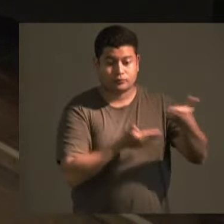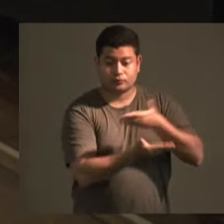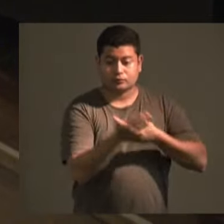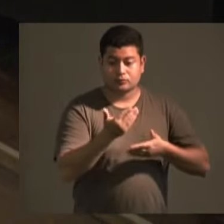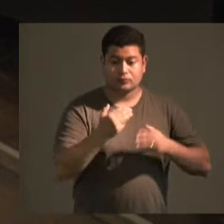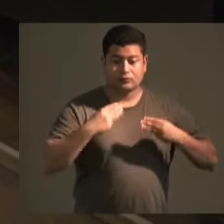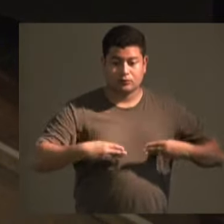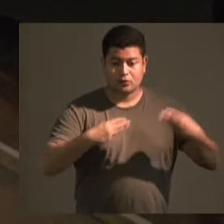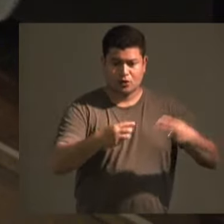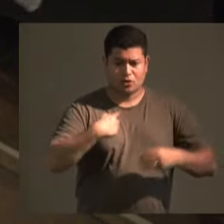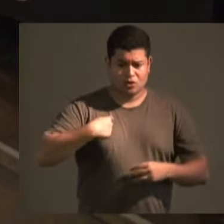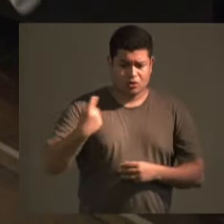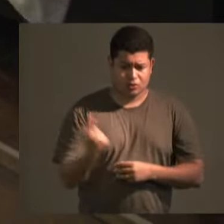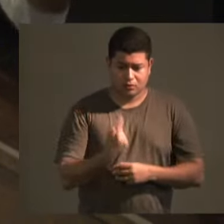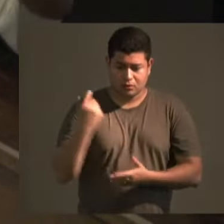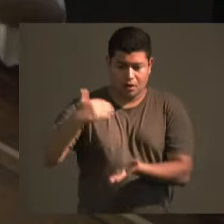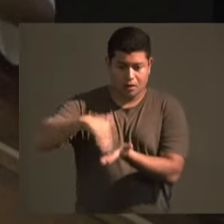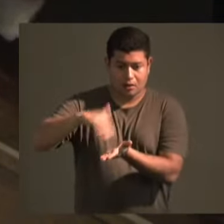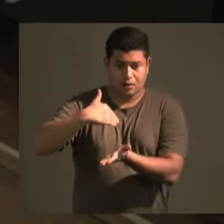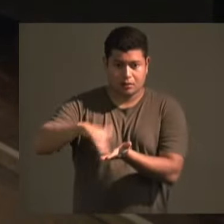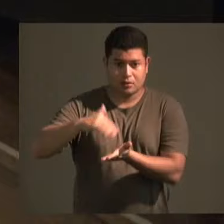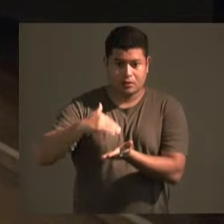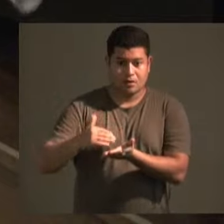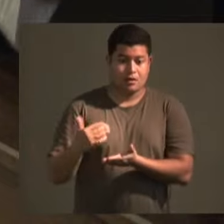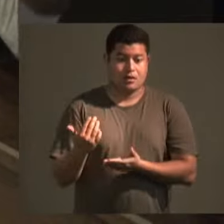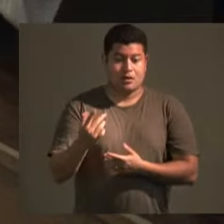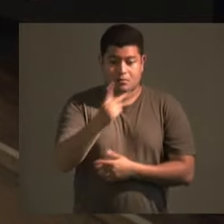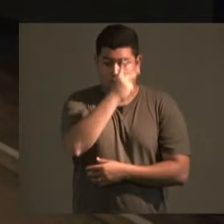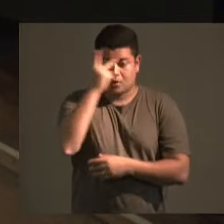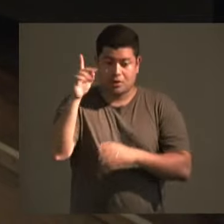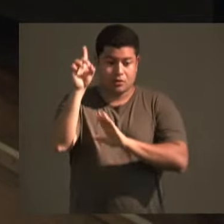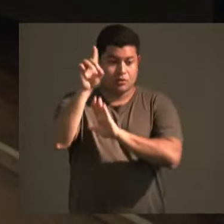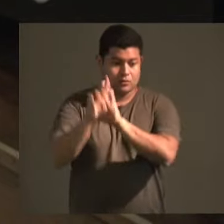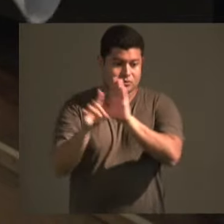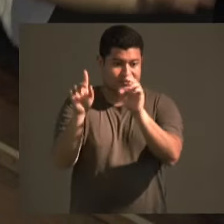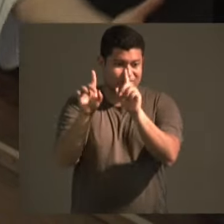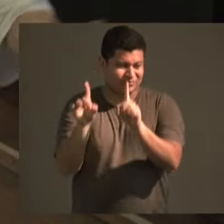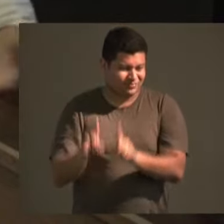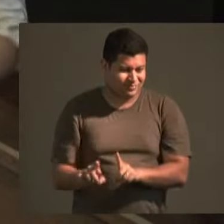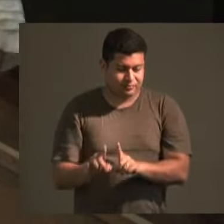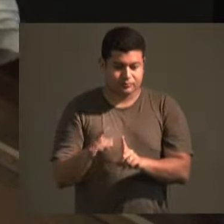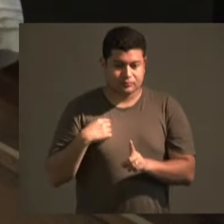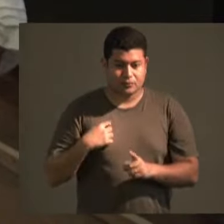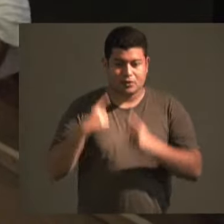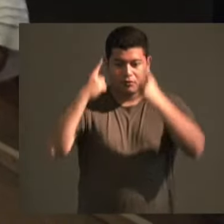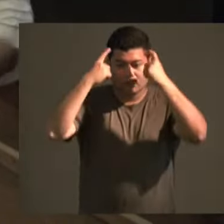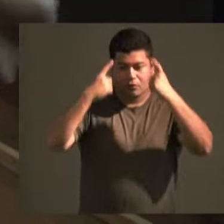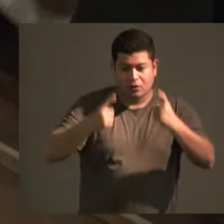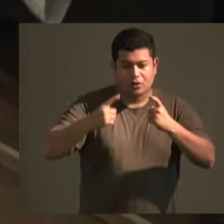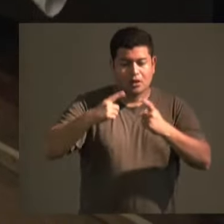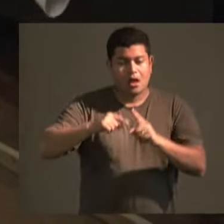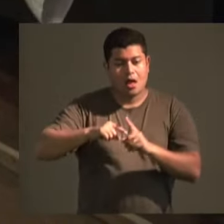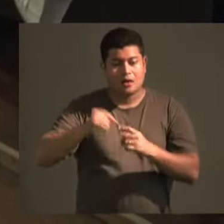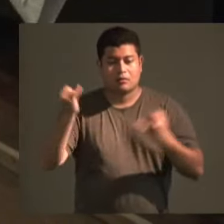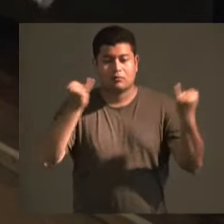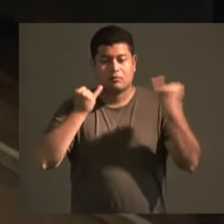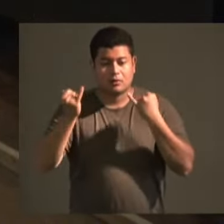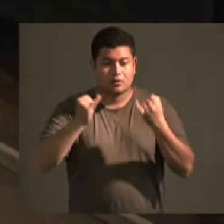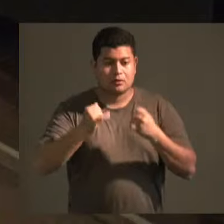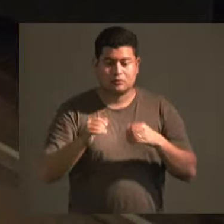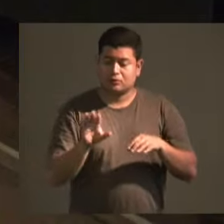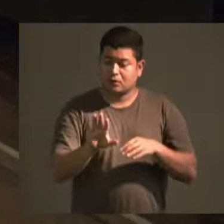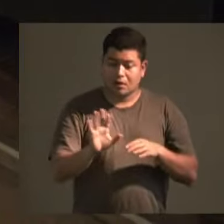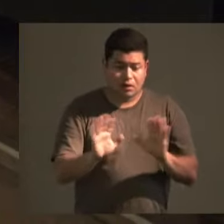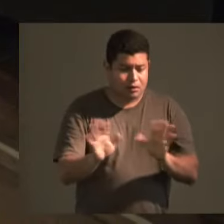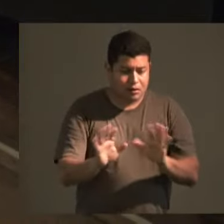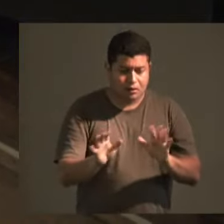nós, Secretaria da Pessoa com Deficiência, falando sobre violência, sobre dados, sobre mulheres com deficiência, ou seja, outros órgãos, assim